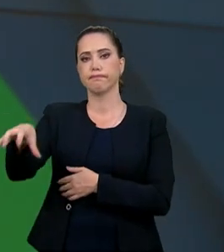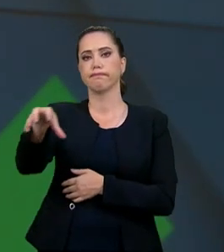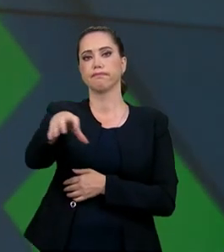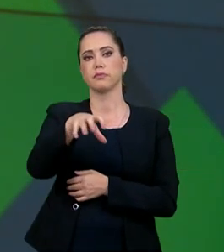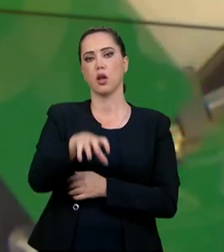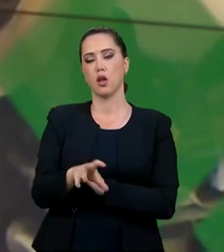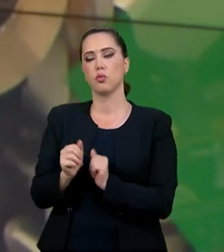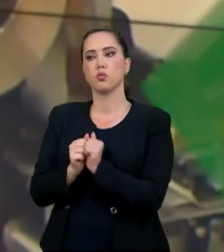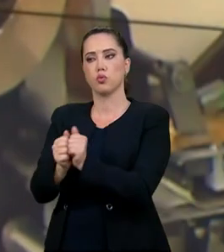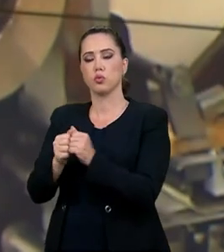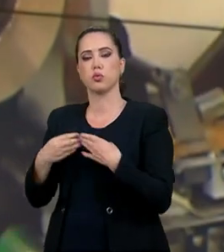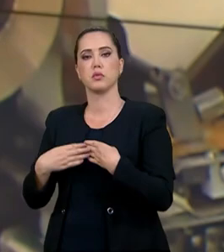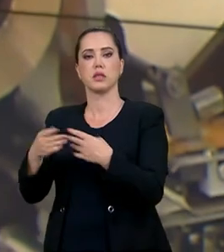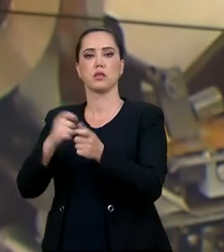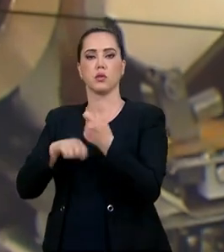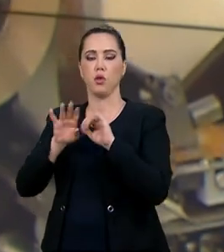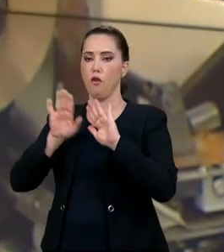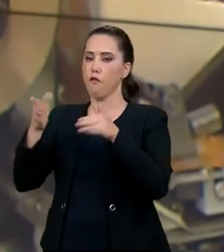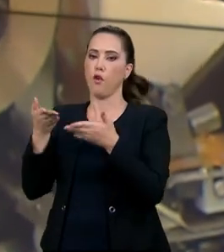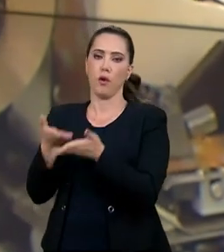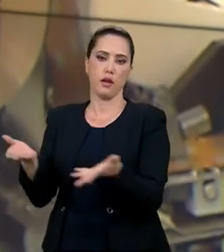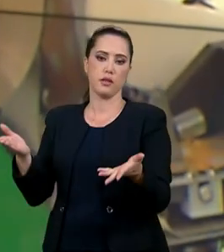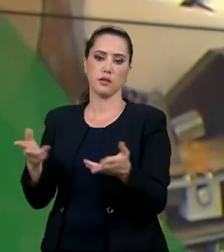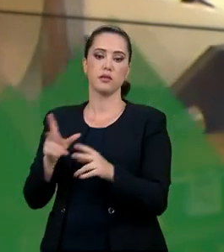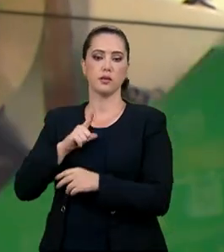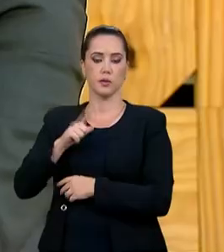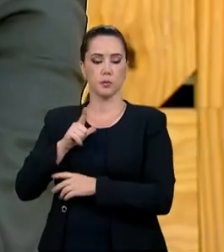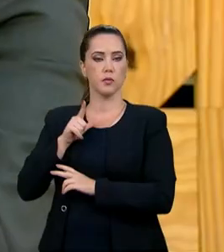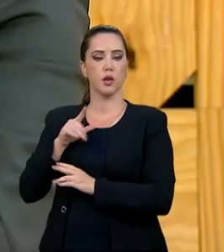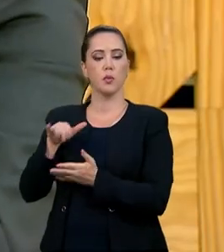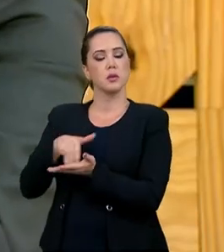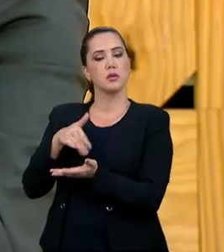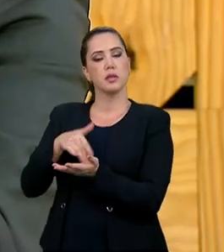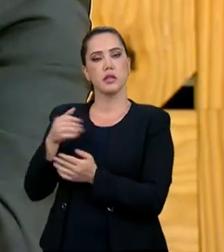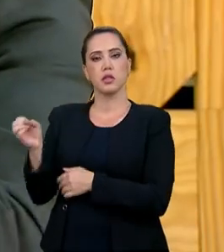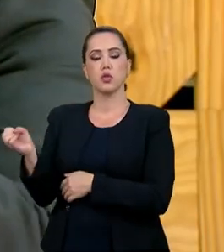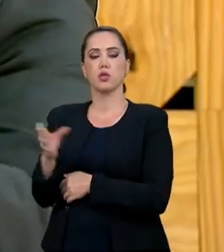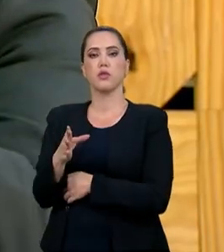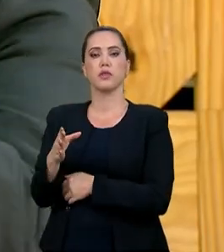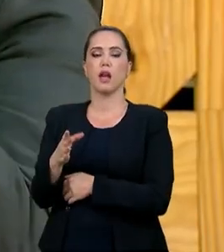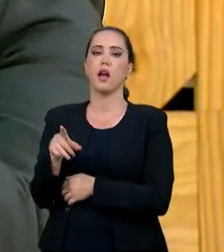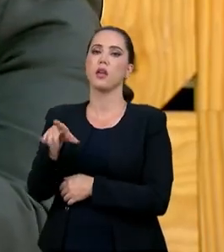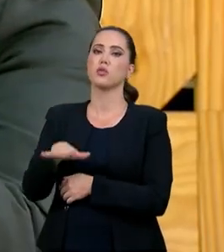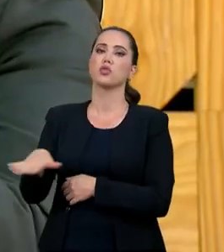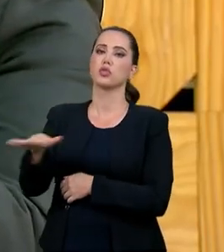do Ministério da Economia, trabalham muito com isso. Tem uma secretaria específica para inovação.